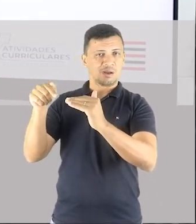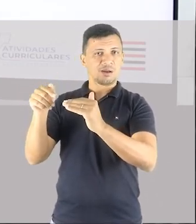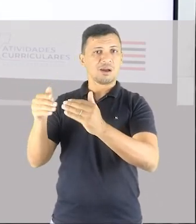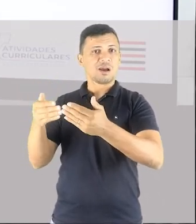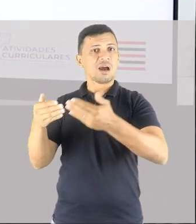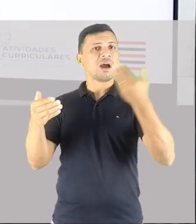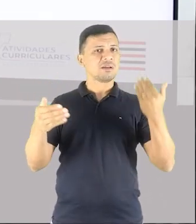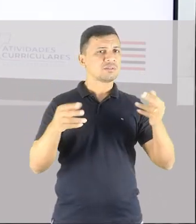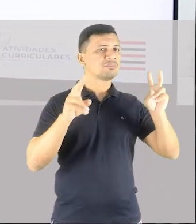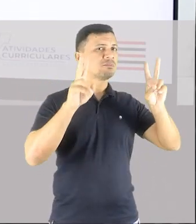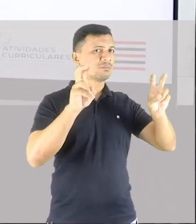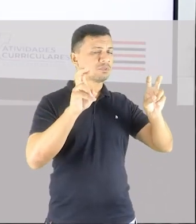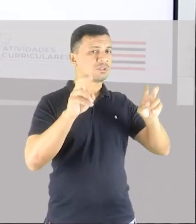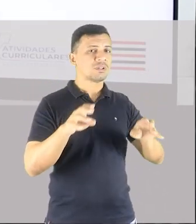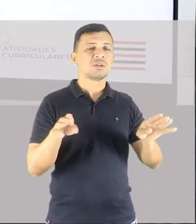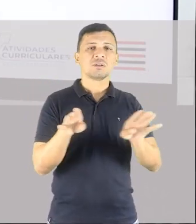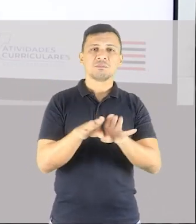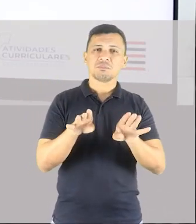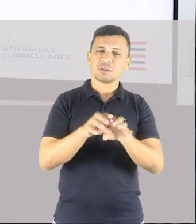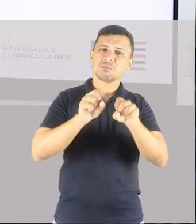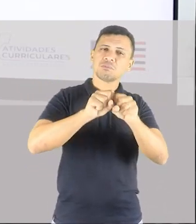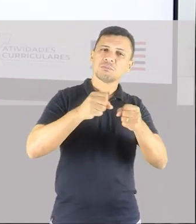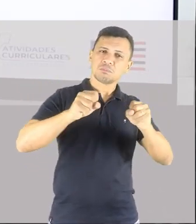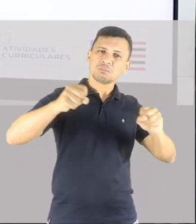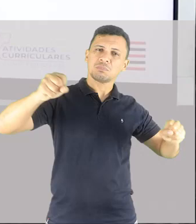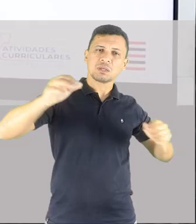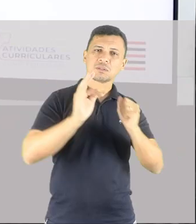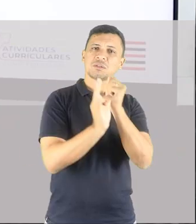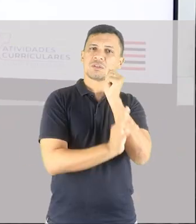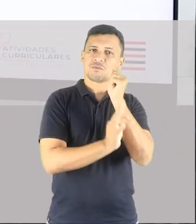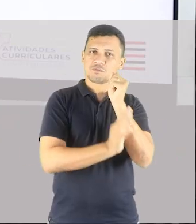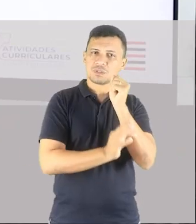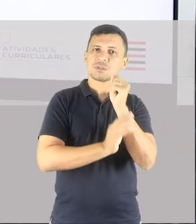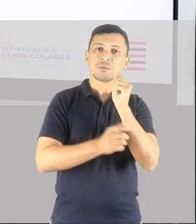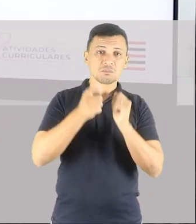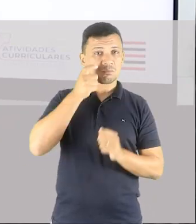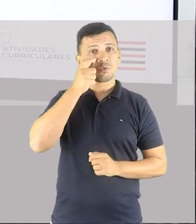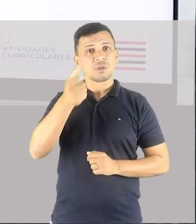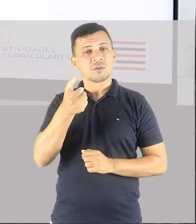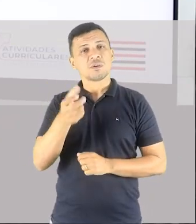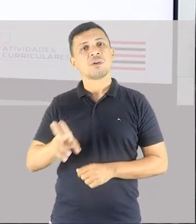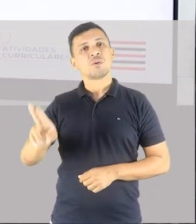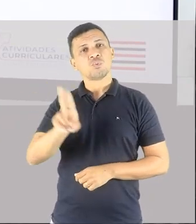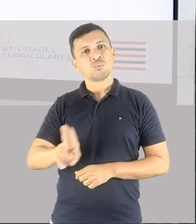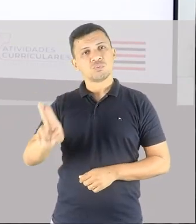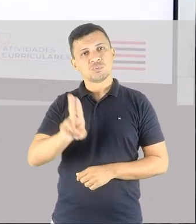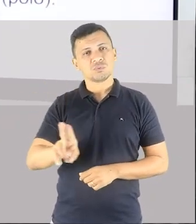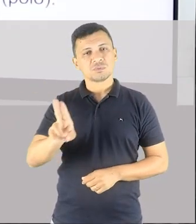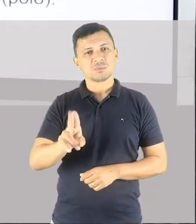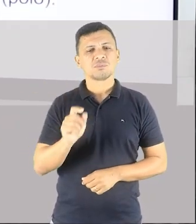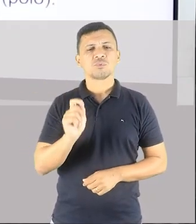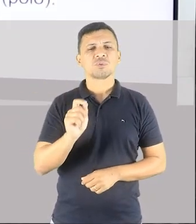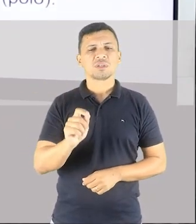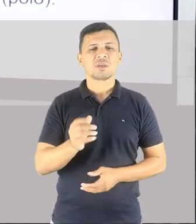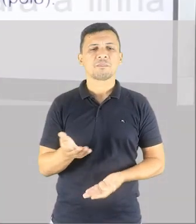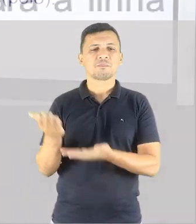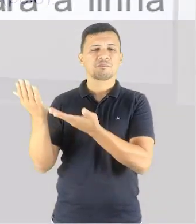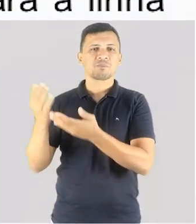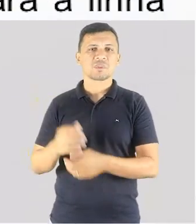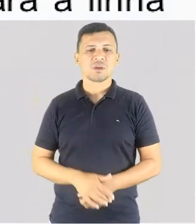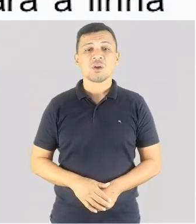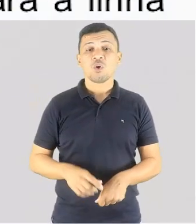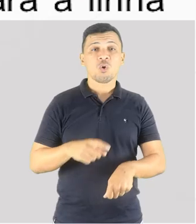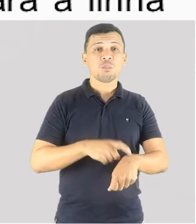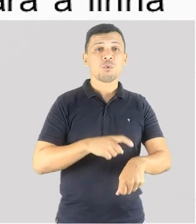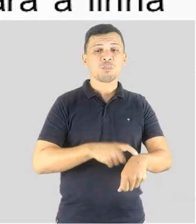grandeza física muito interessante e que a gente usa muito, tá? Que grandeza é essa?